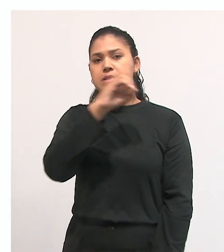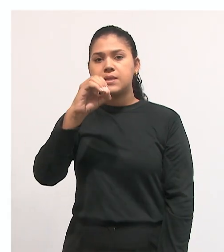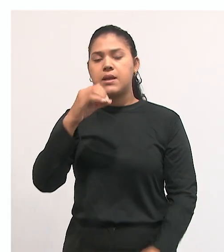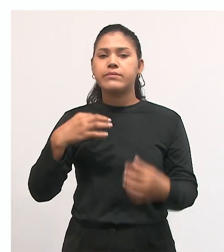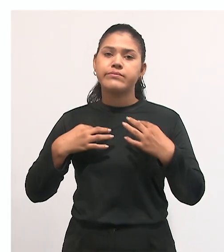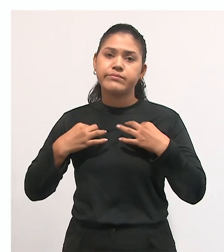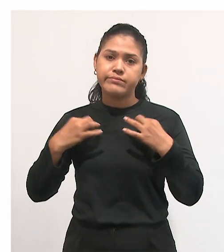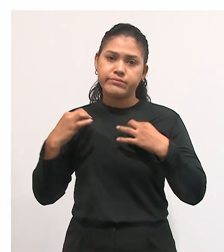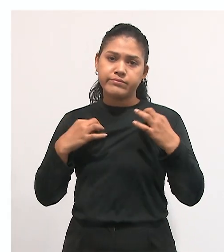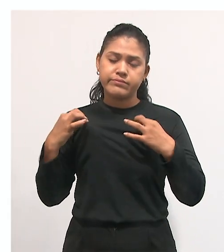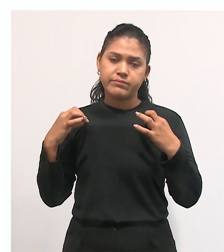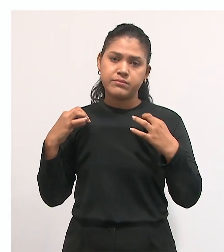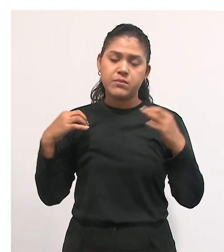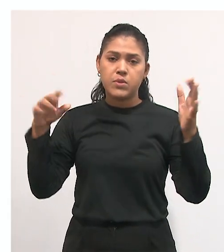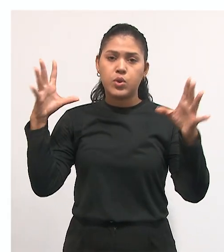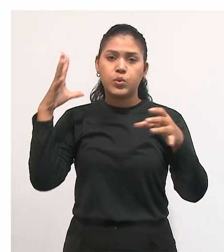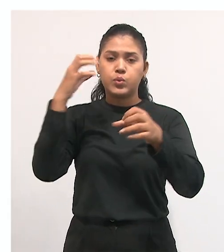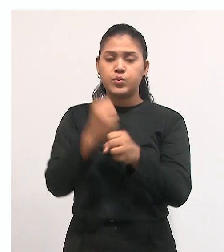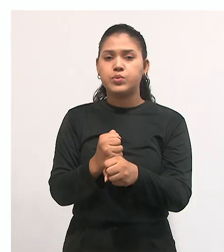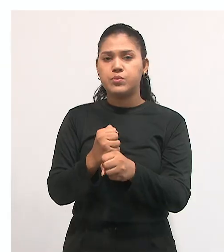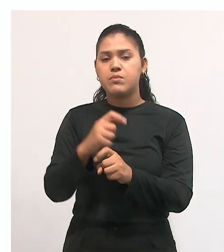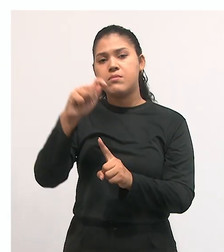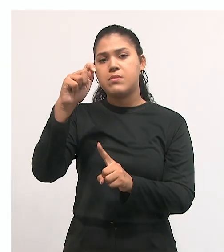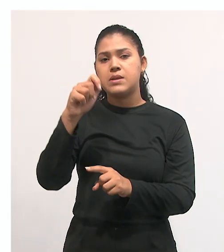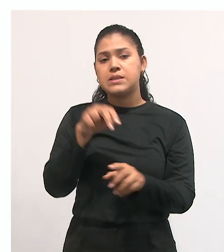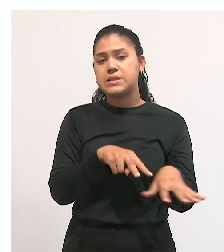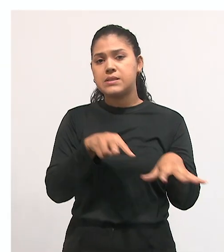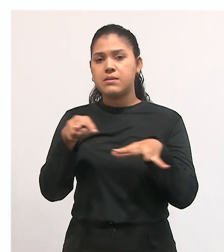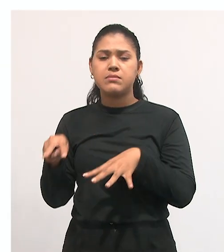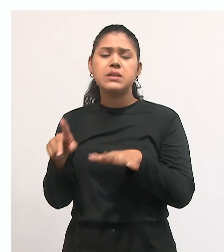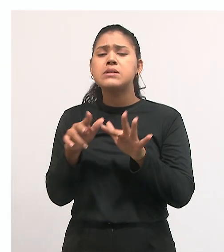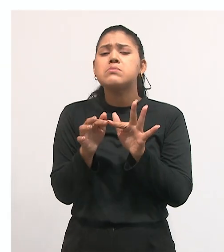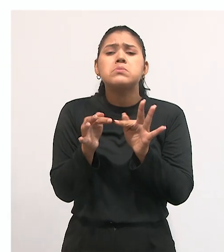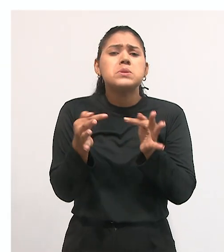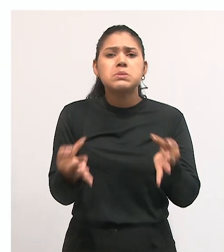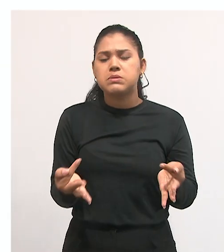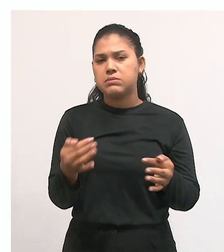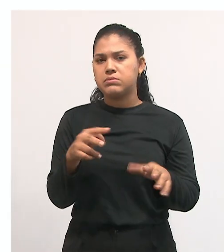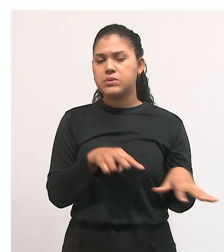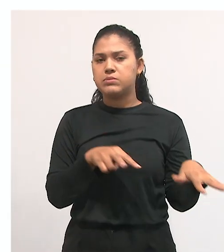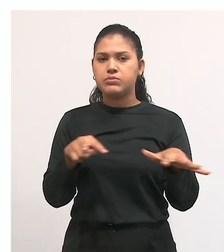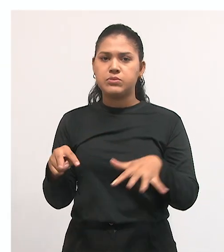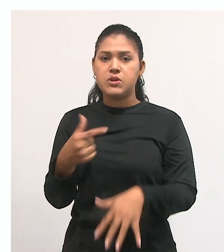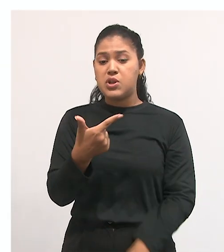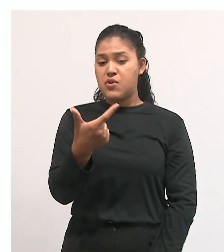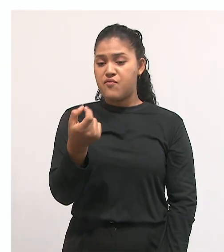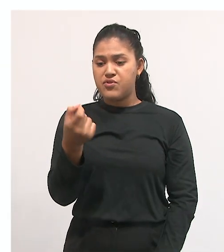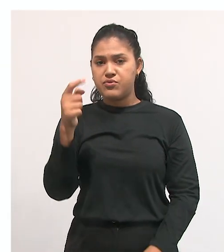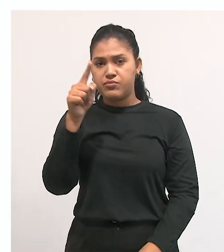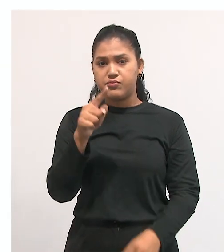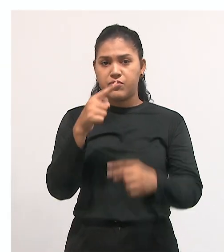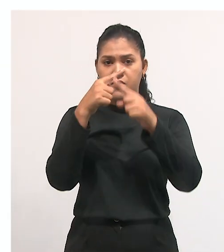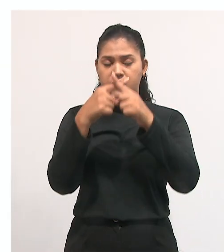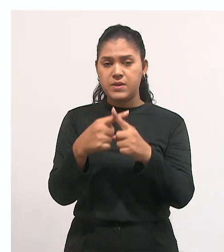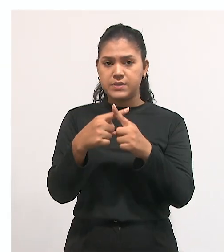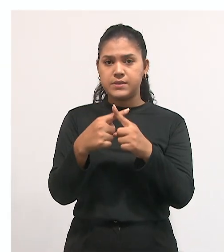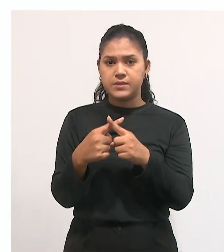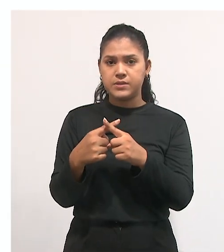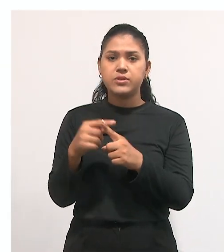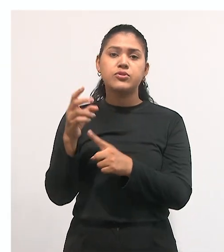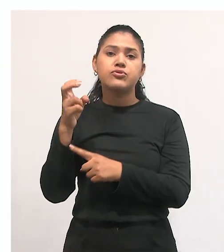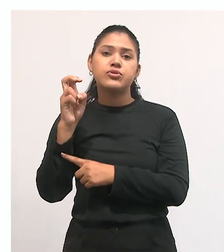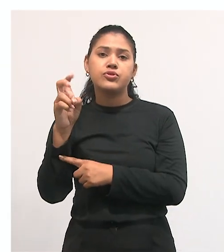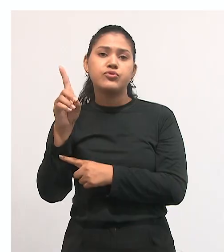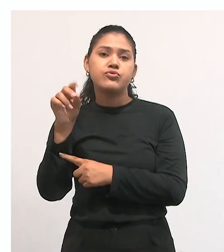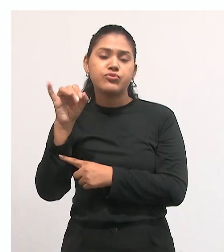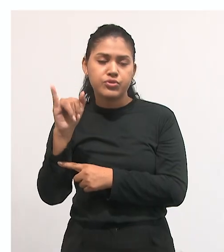peças, né? Então aqui, gente, claro que é um cálculo bem simples, né? 20 peças vezes essa quantidade de dias